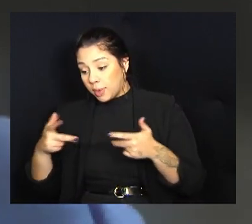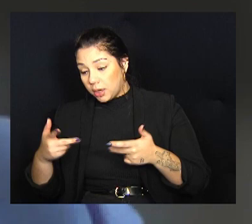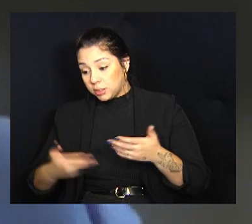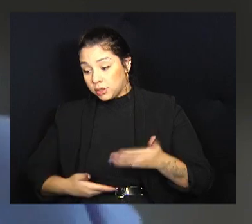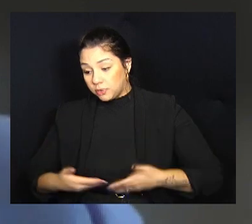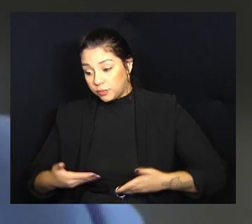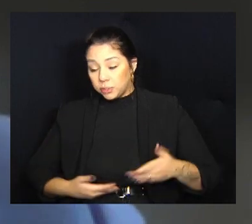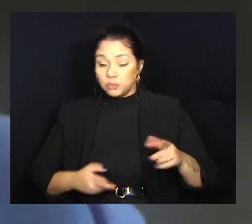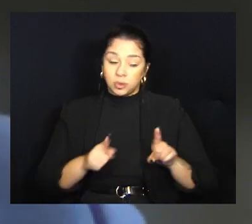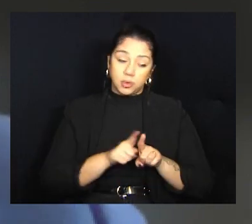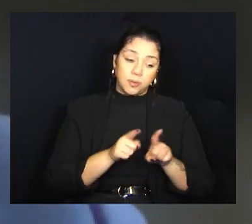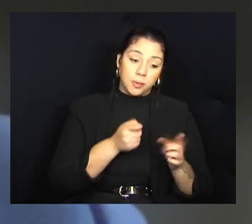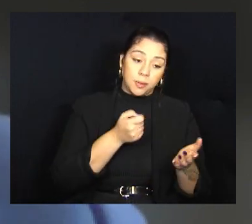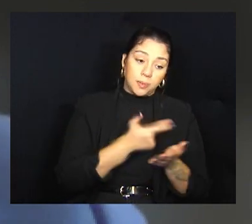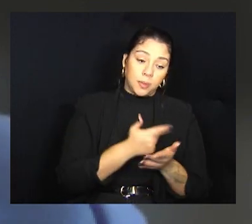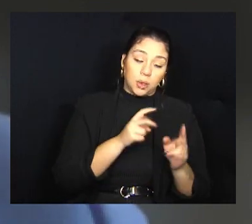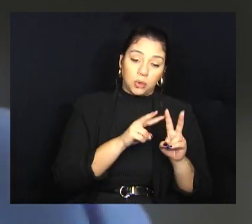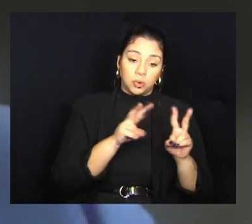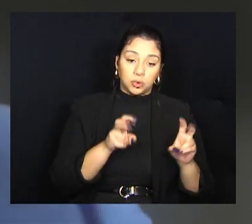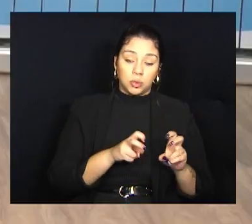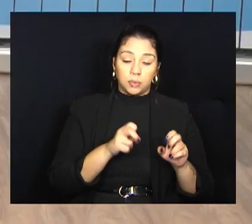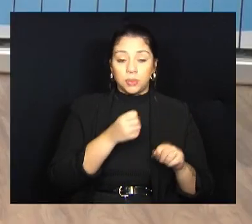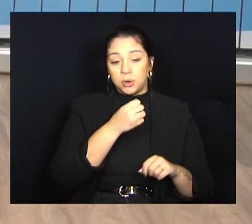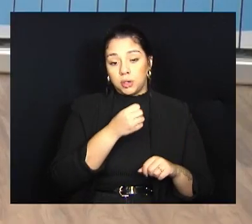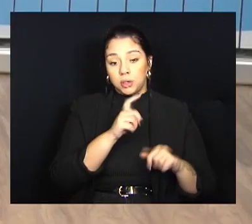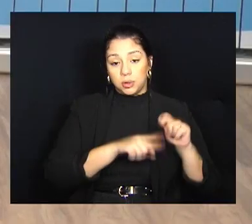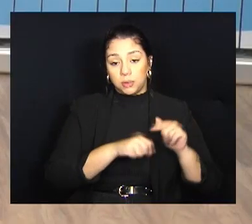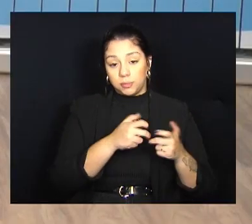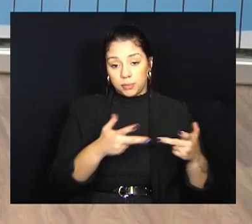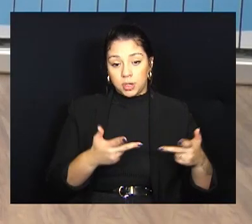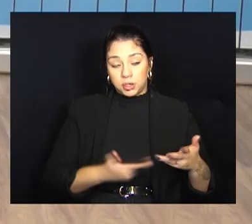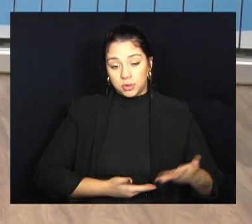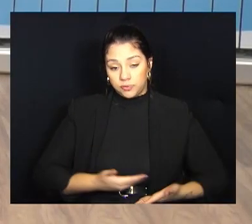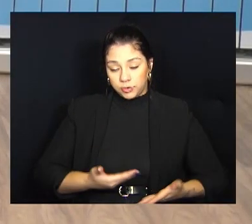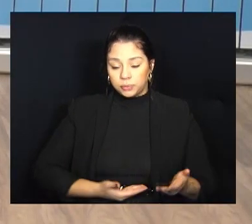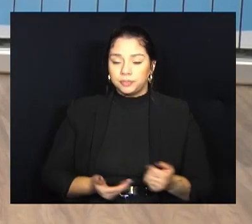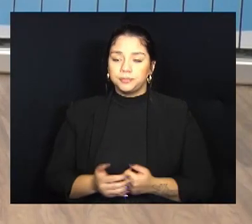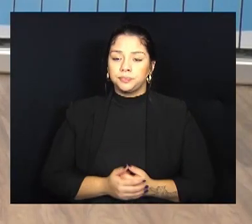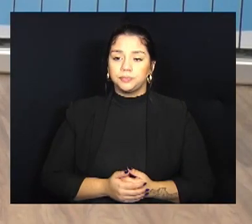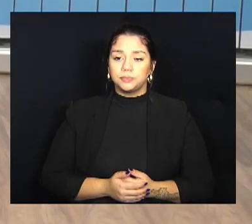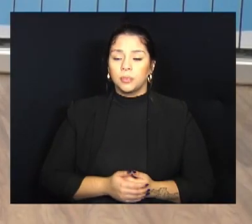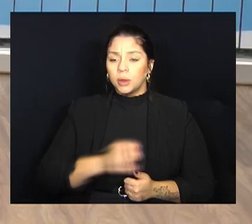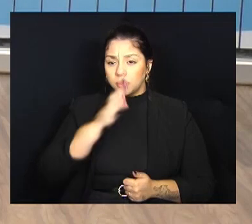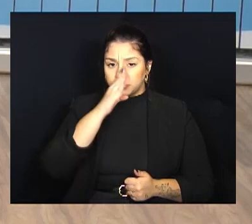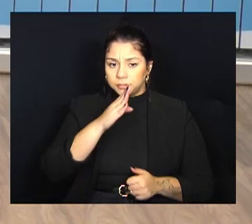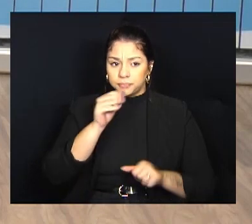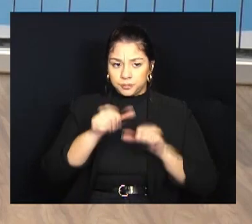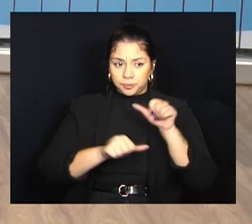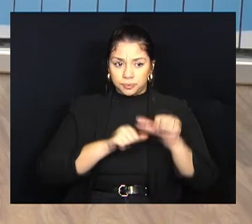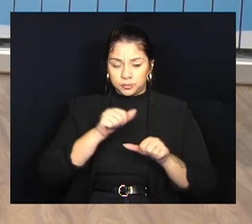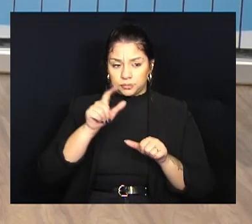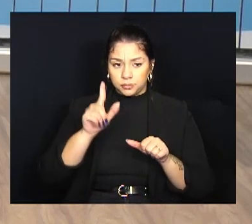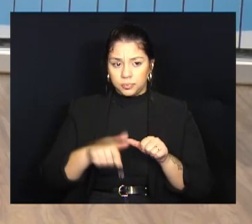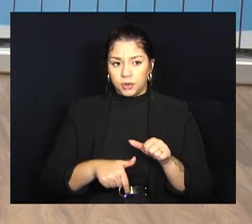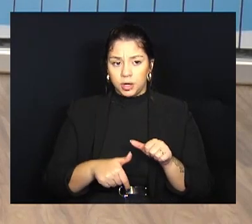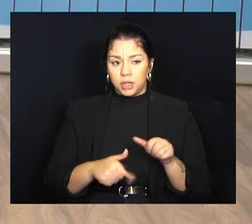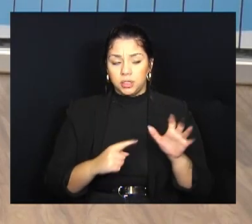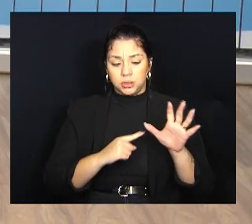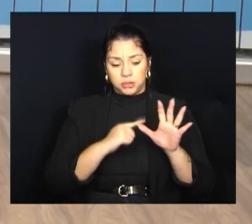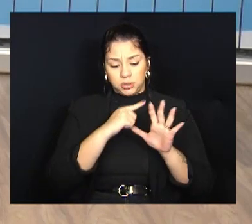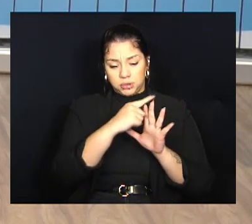serviços. Ô Vinícius, a principal mudança então foi a extinção de 5 tributos, 3